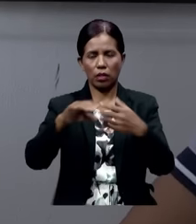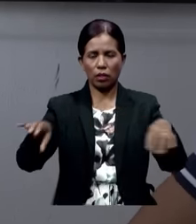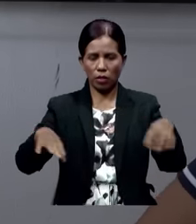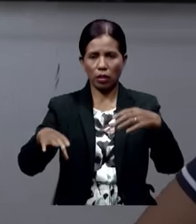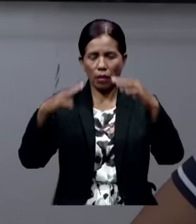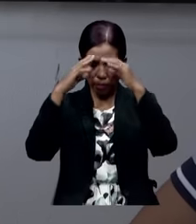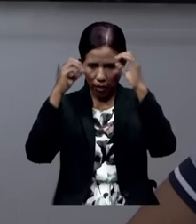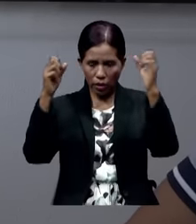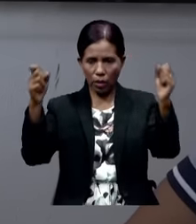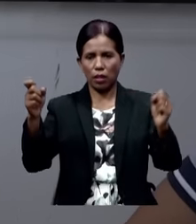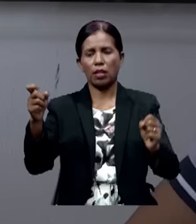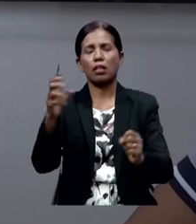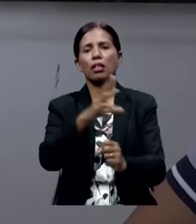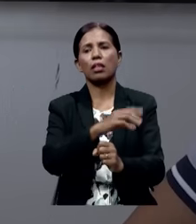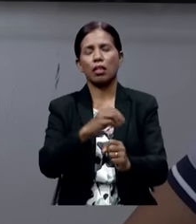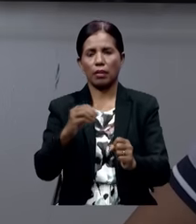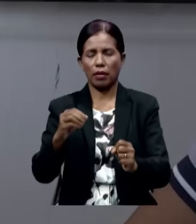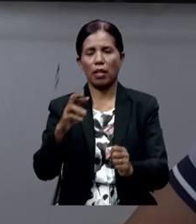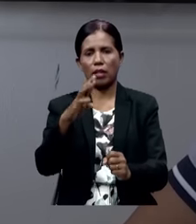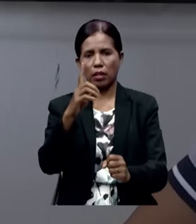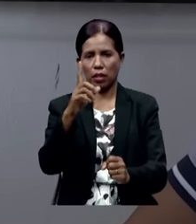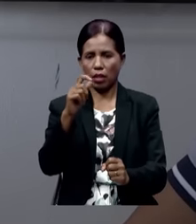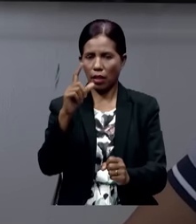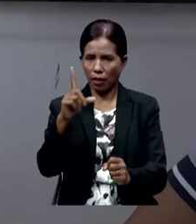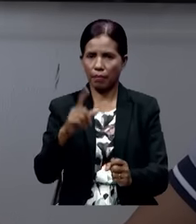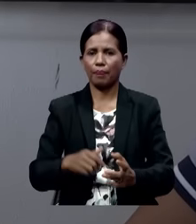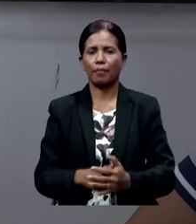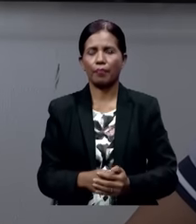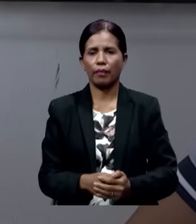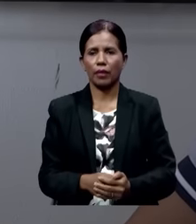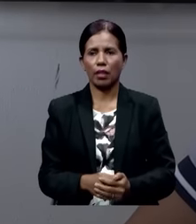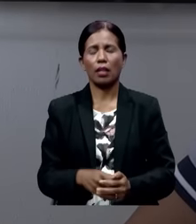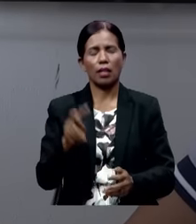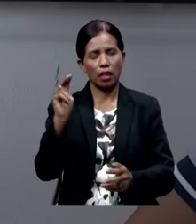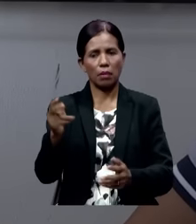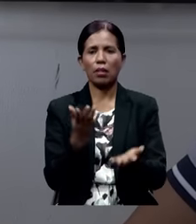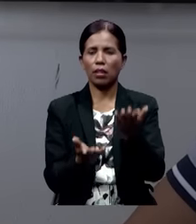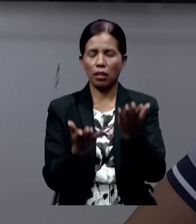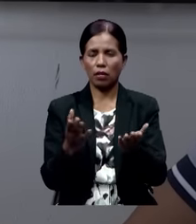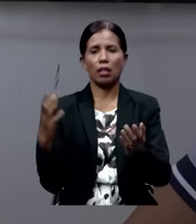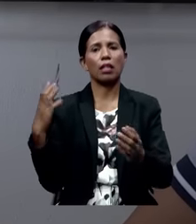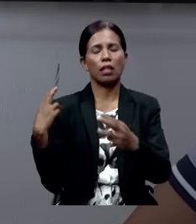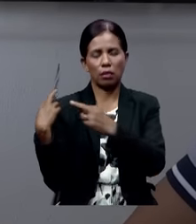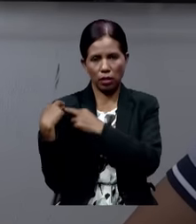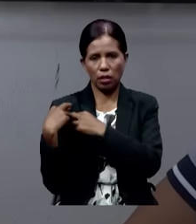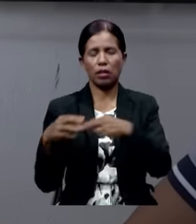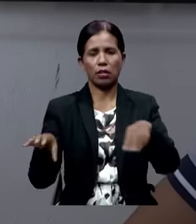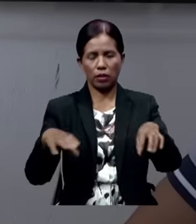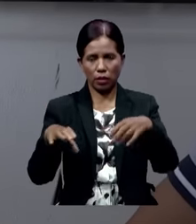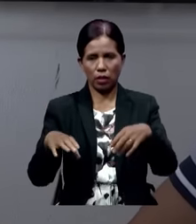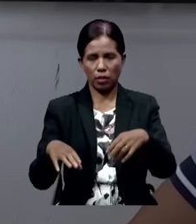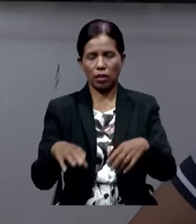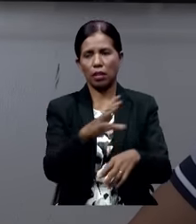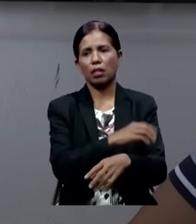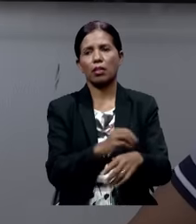da República, nem. Presidente da República, nem macteto, nem acnar, nem